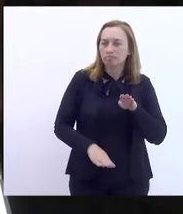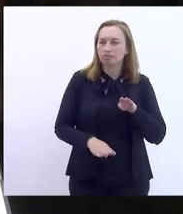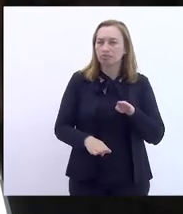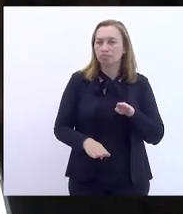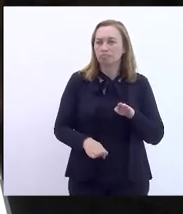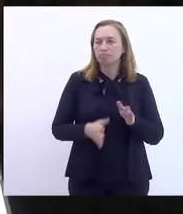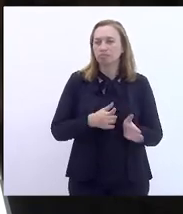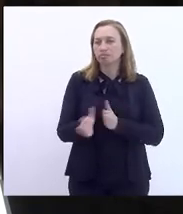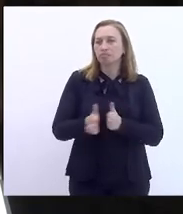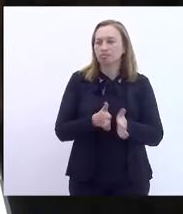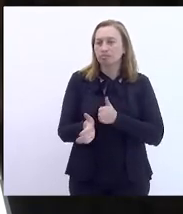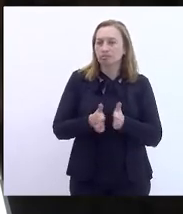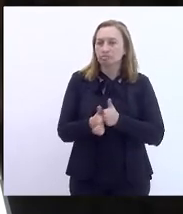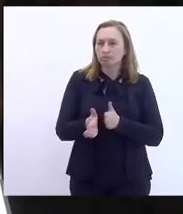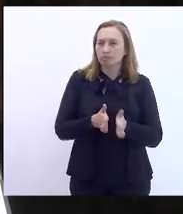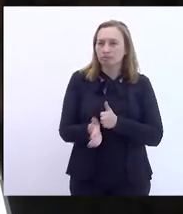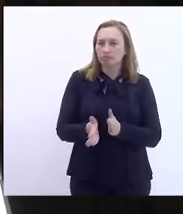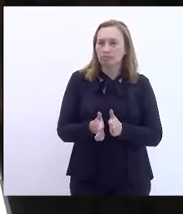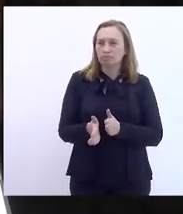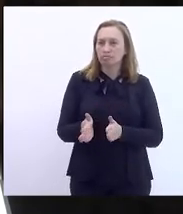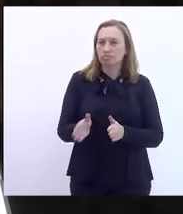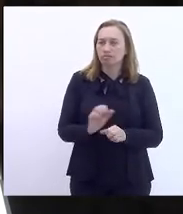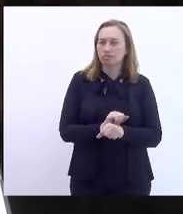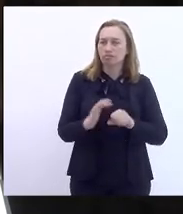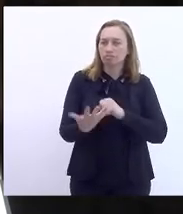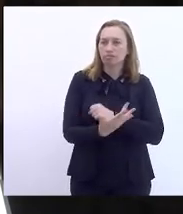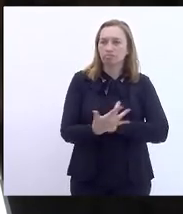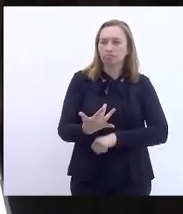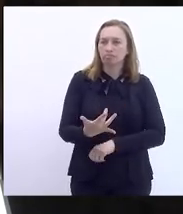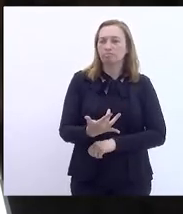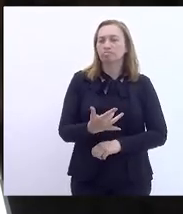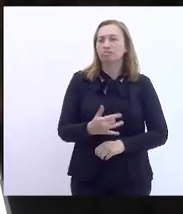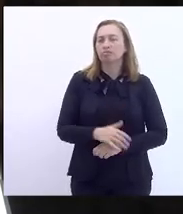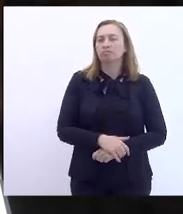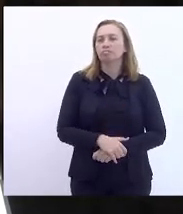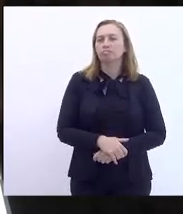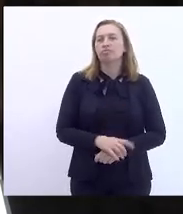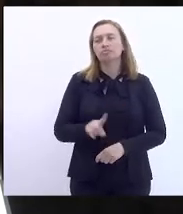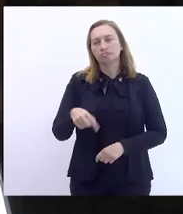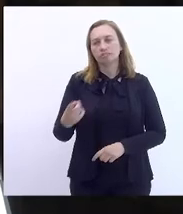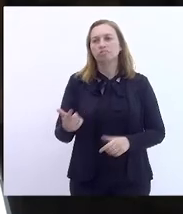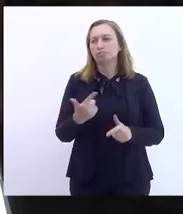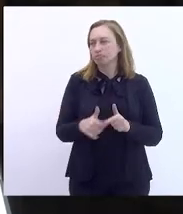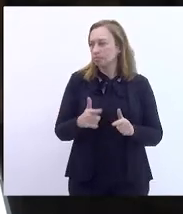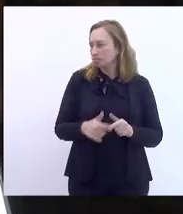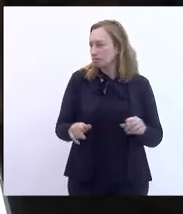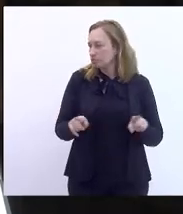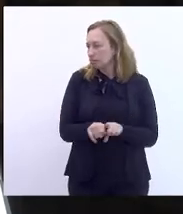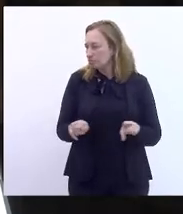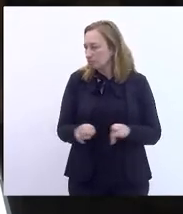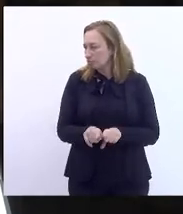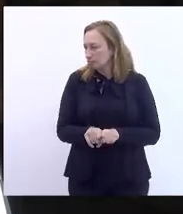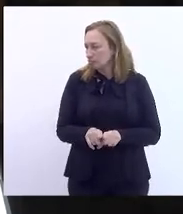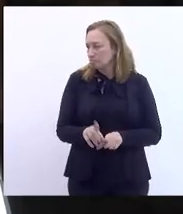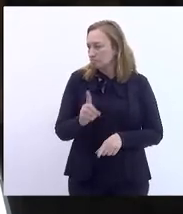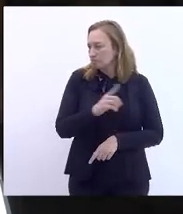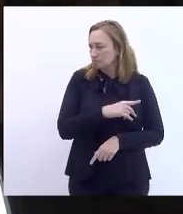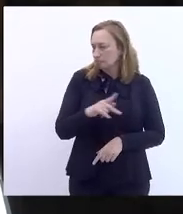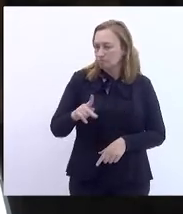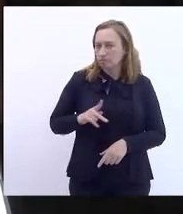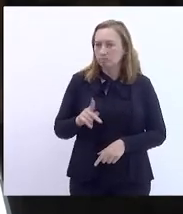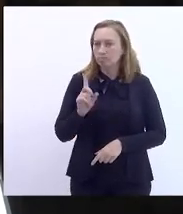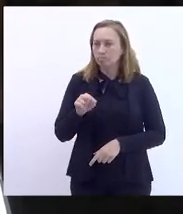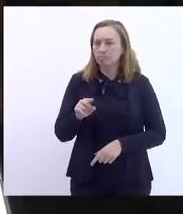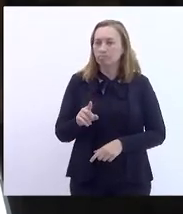acesso durante a pandemia E também o problema crônico outro problema crônico Oi gente tem debatido muito na Defensoria atendido muita gente